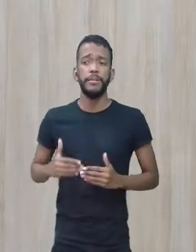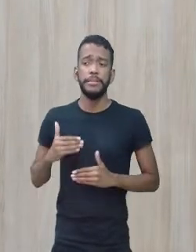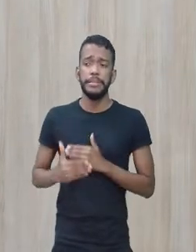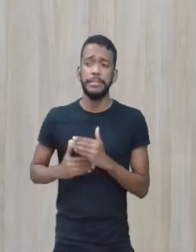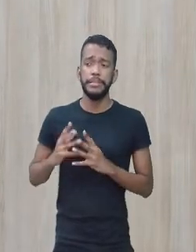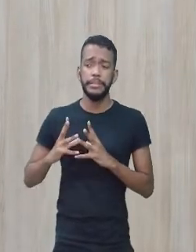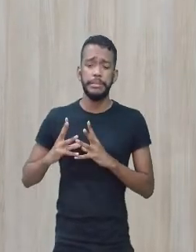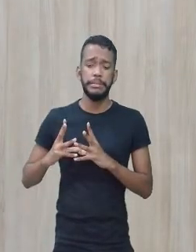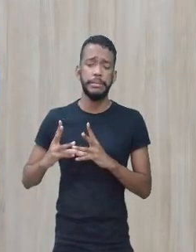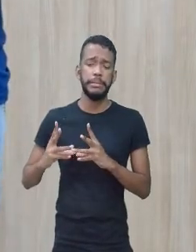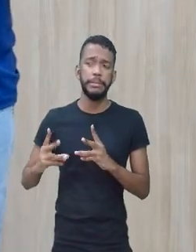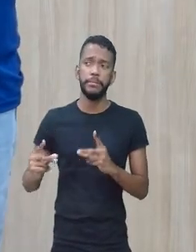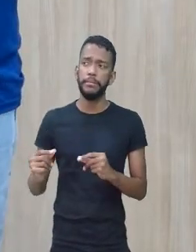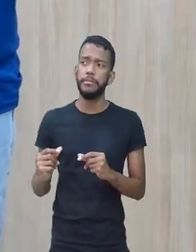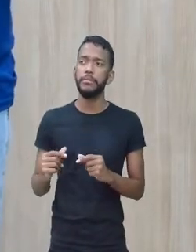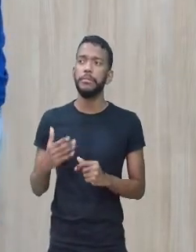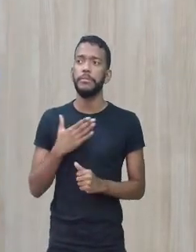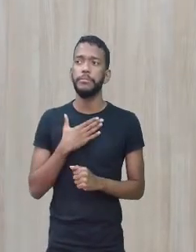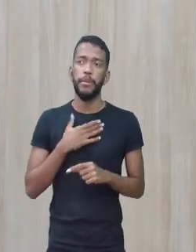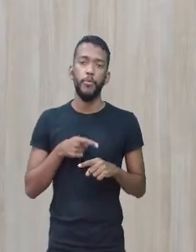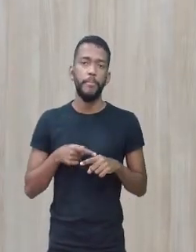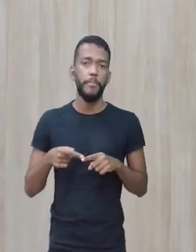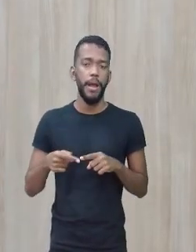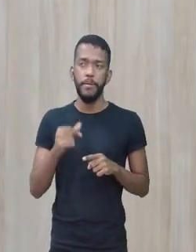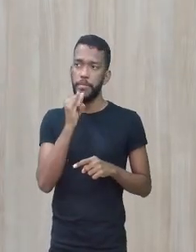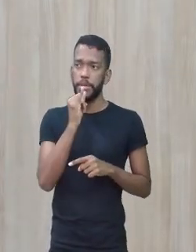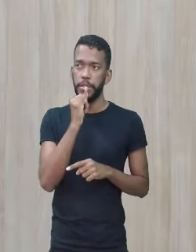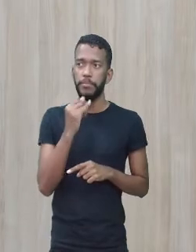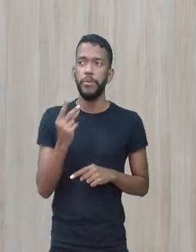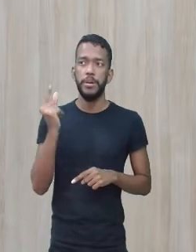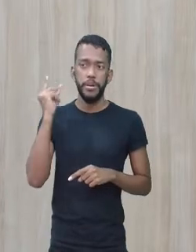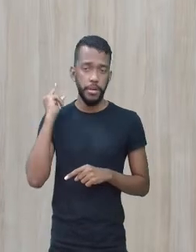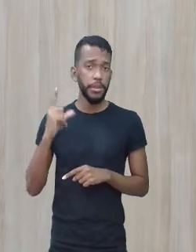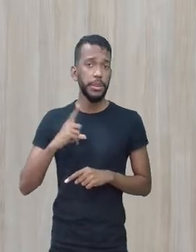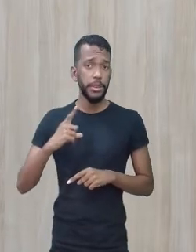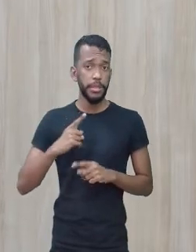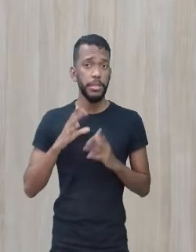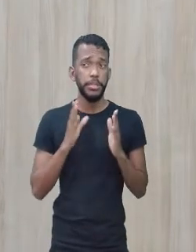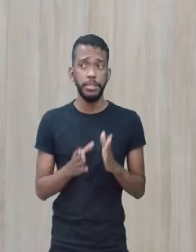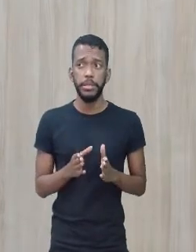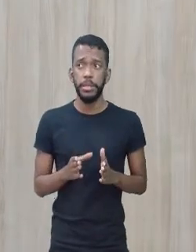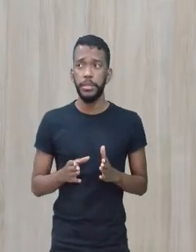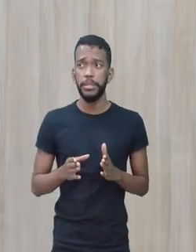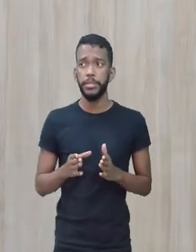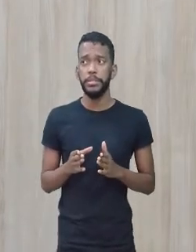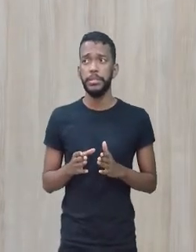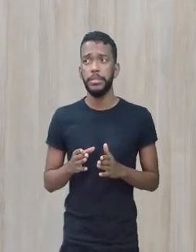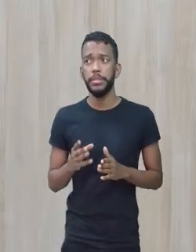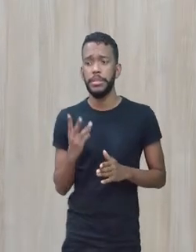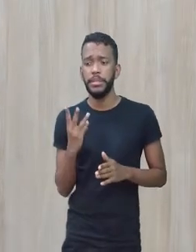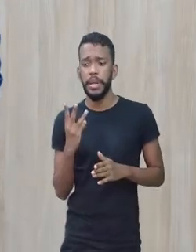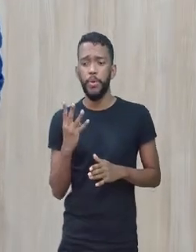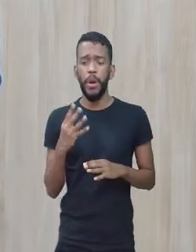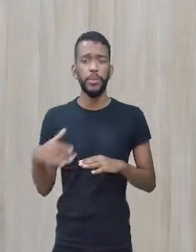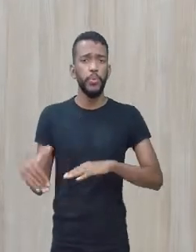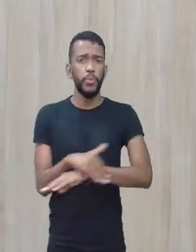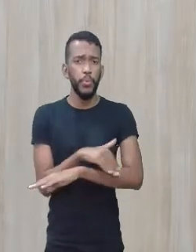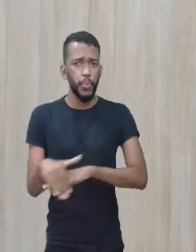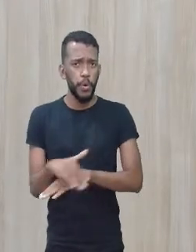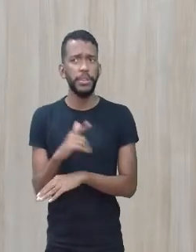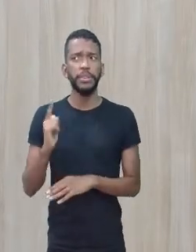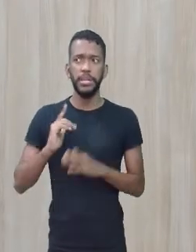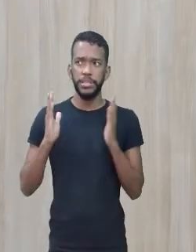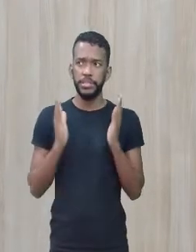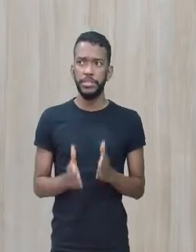né? No meu bairro, por exemplo, a gente tinha em 3 ou 4 ruas lá, a gente